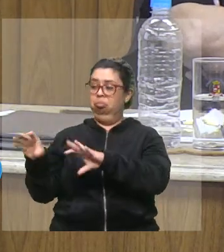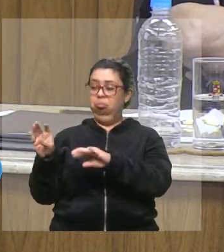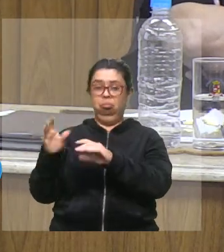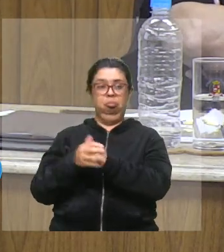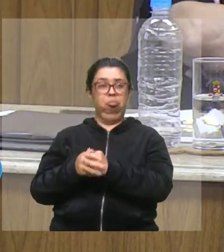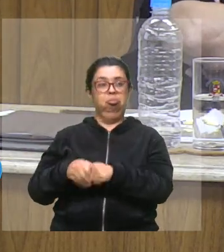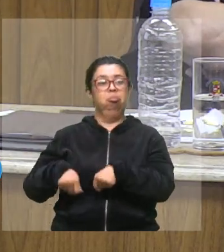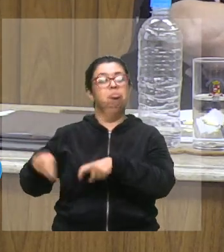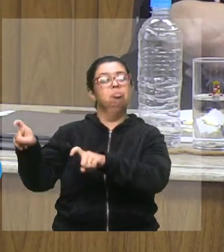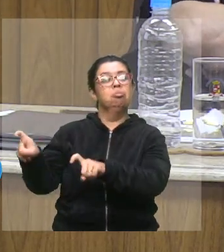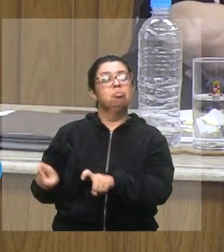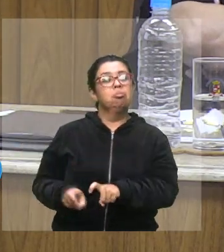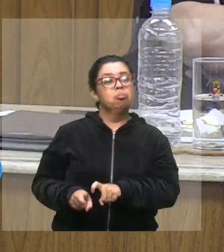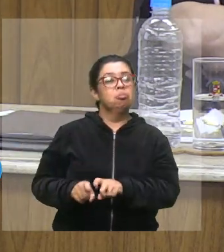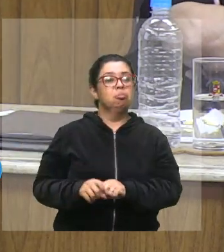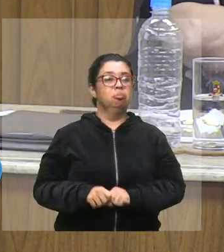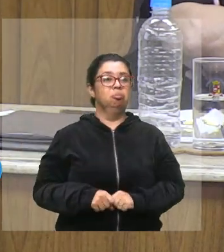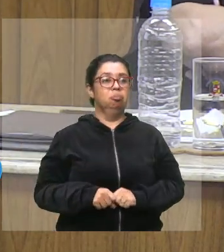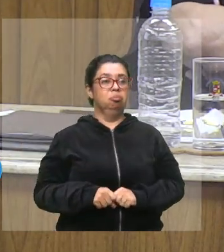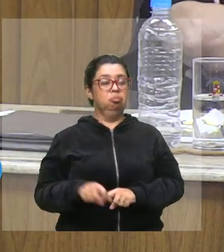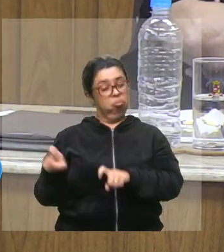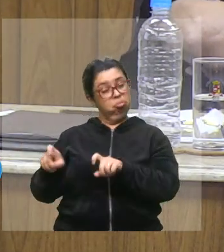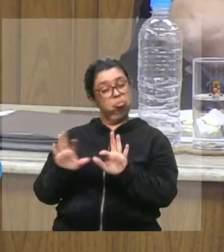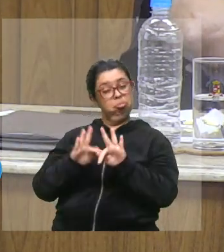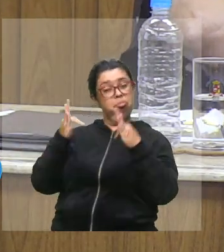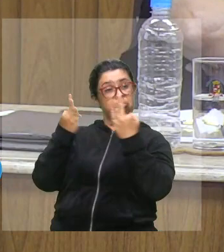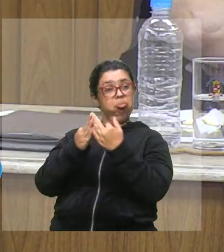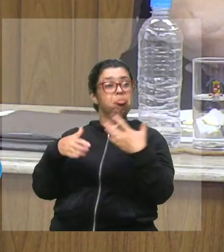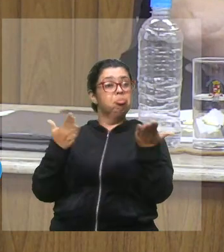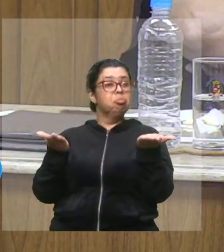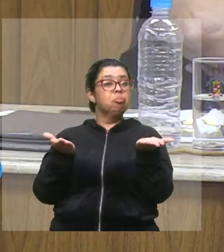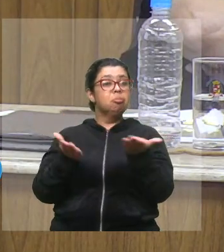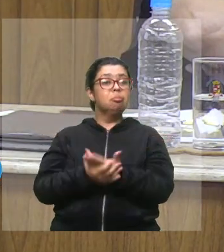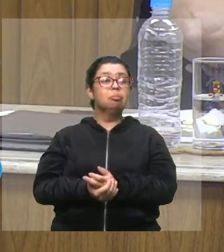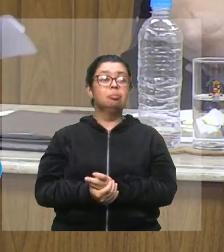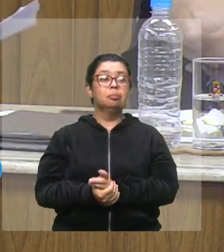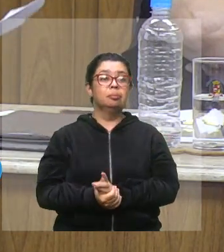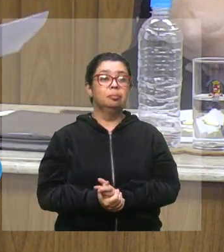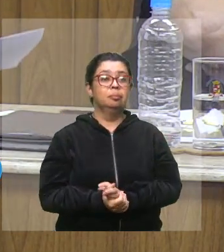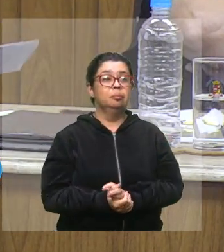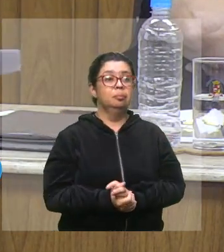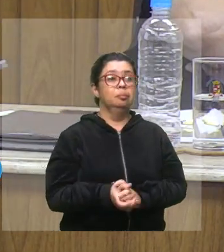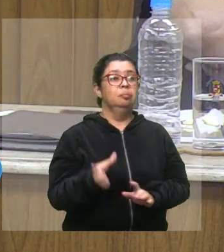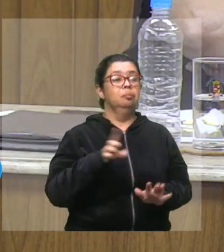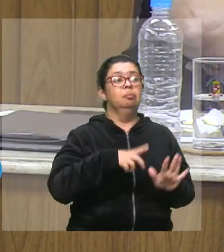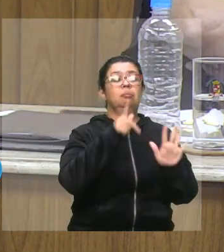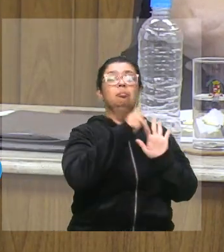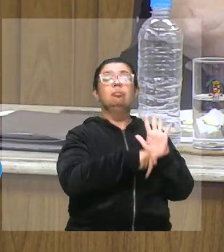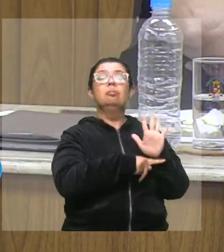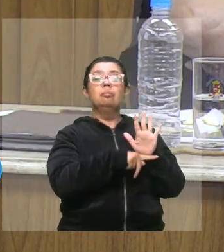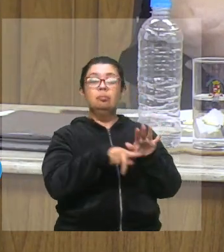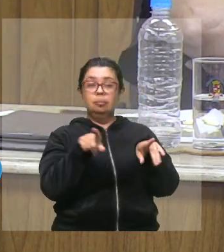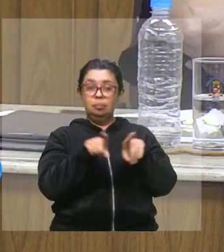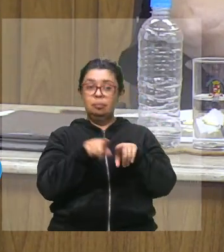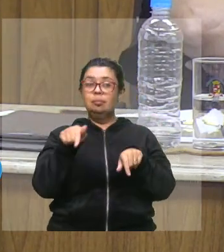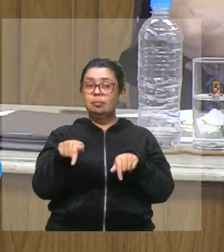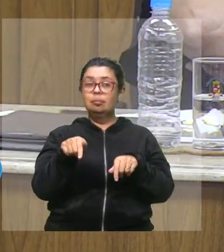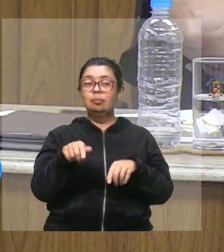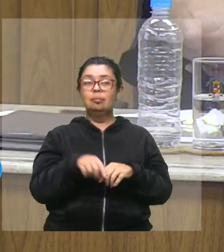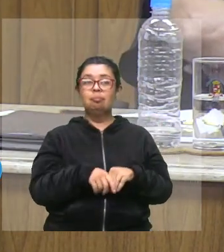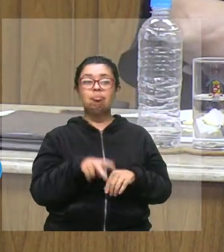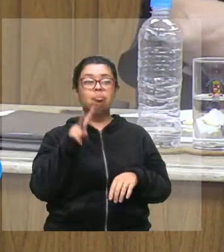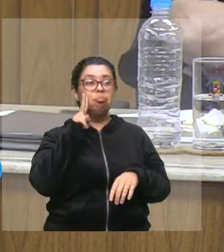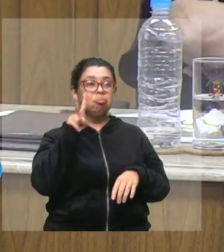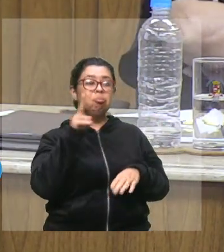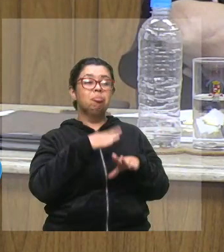agro, é a agricultura familiar. E quando a gente pega um projeto desse, nós percebemos que